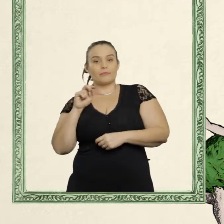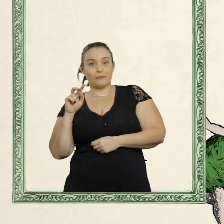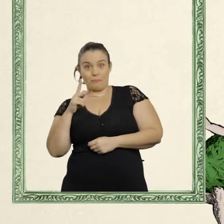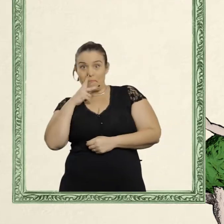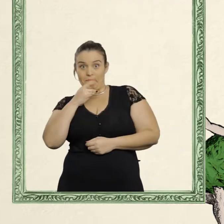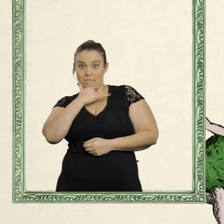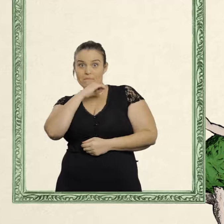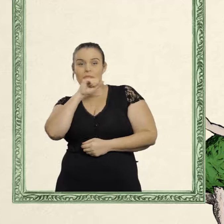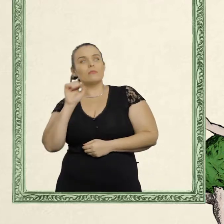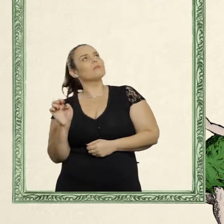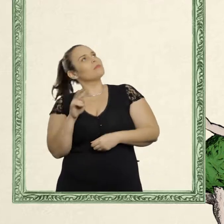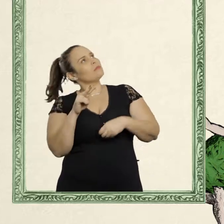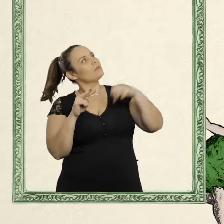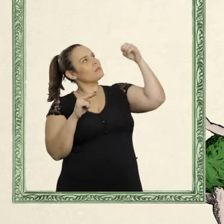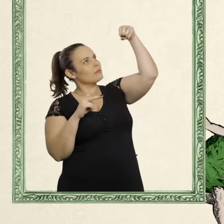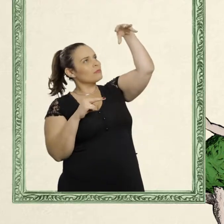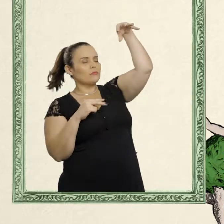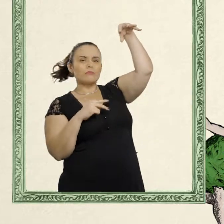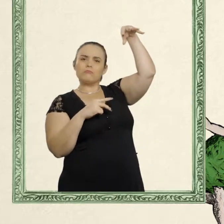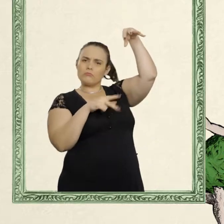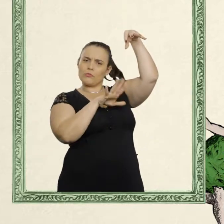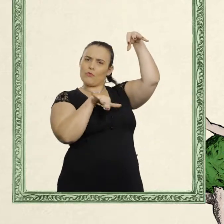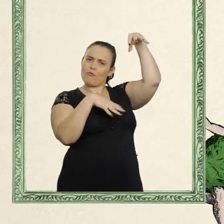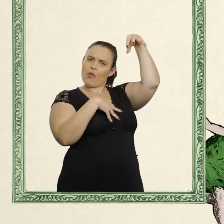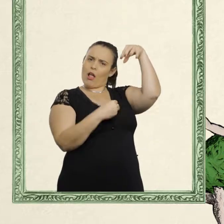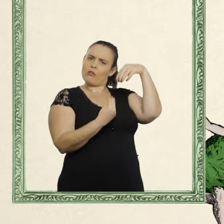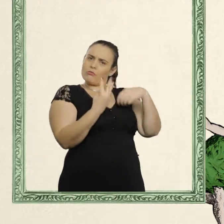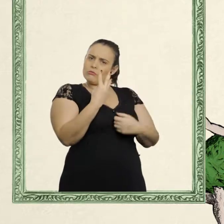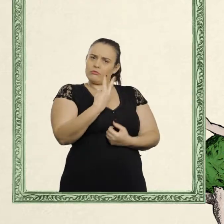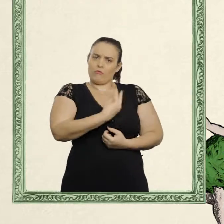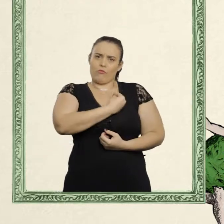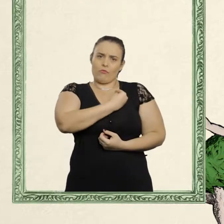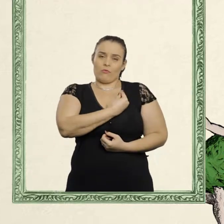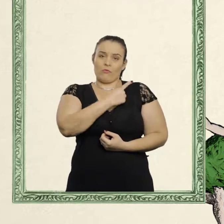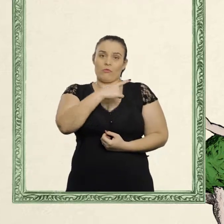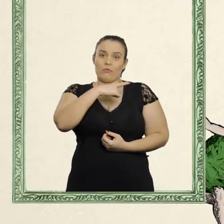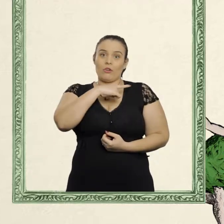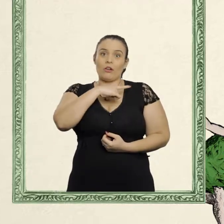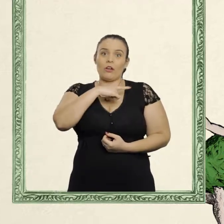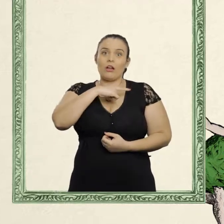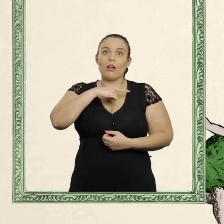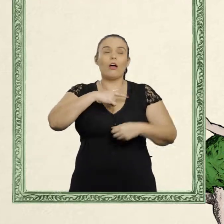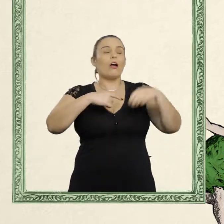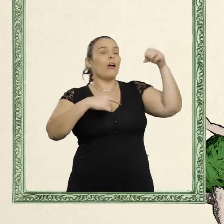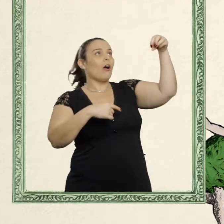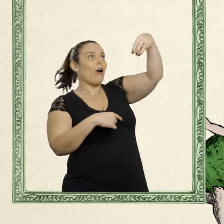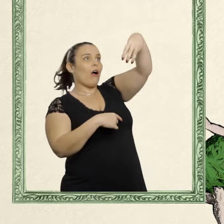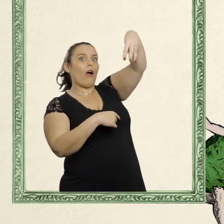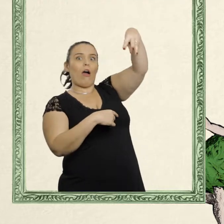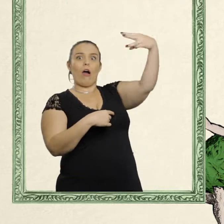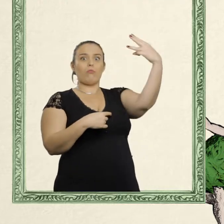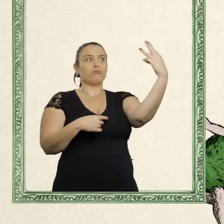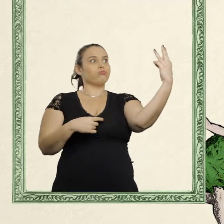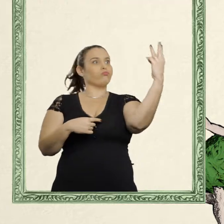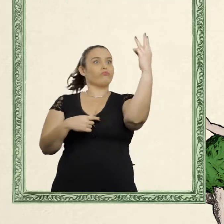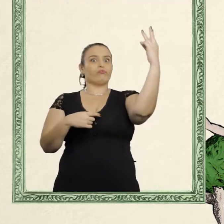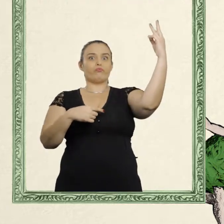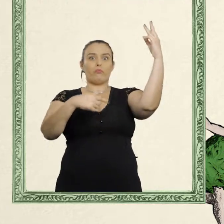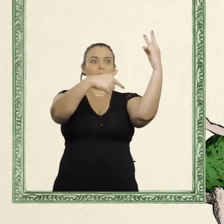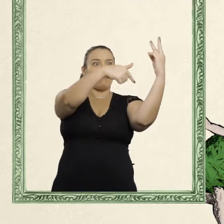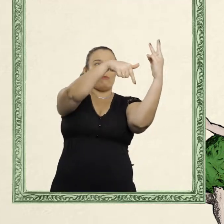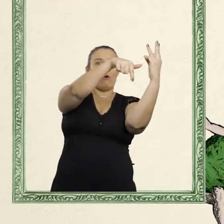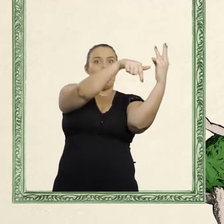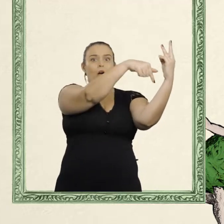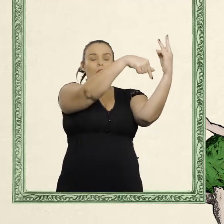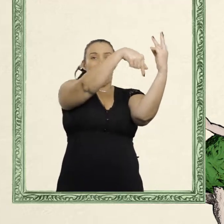no quarto. Eles viram que as crianças estavam no quarto. Elas estavam voando com Peter Pan. Eles